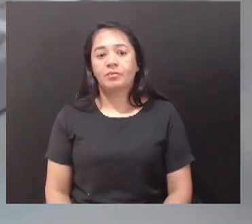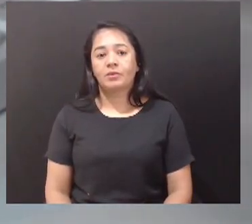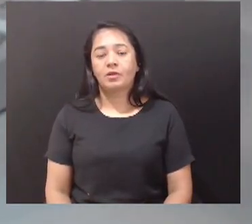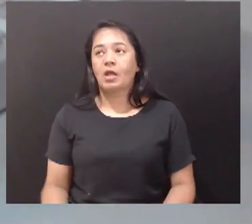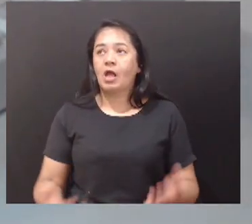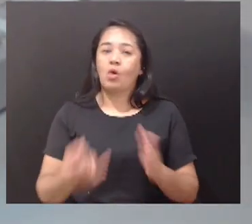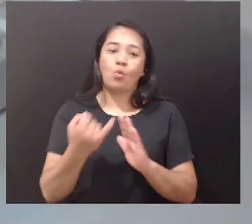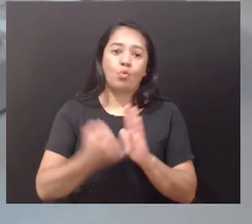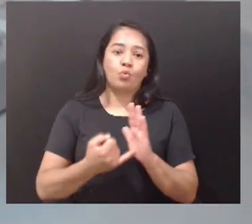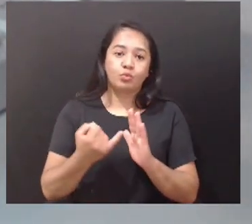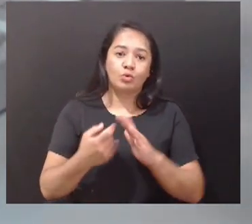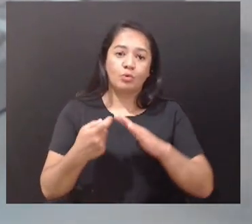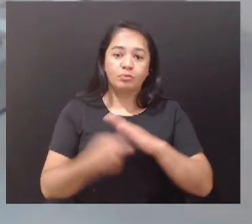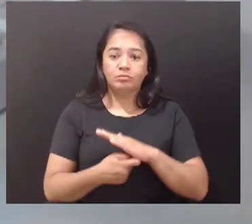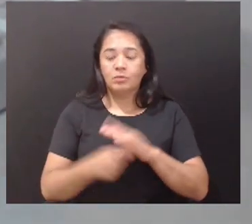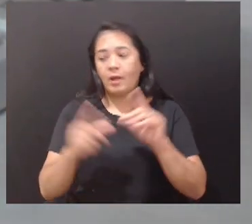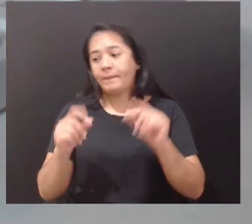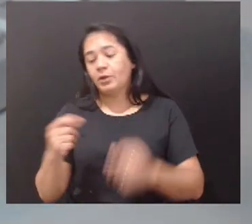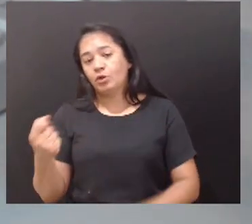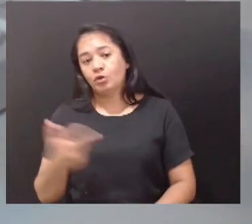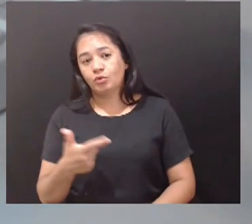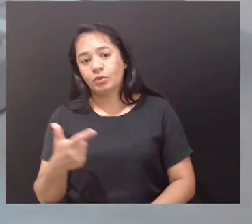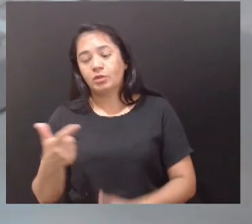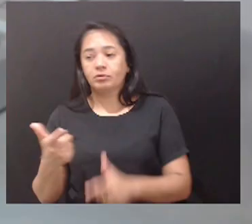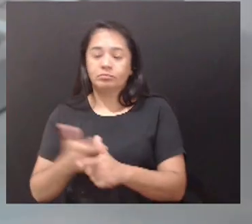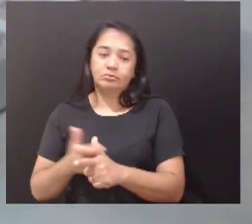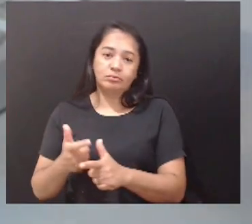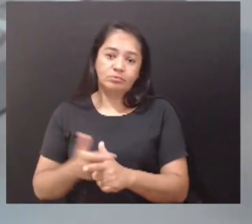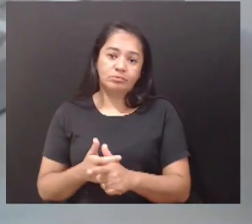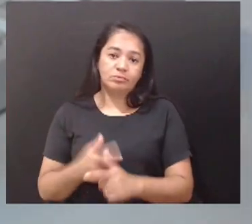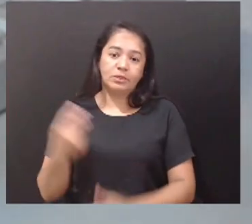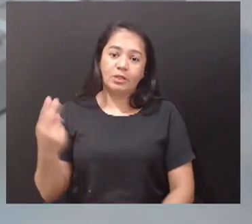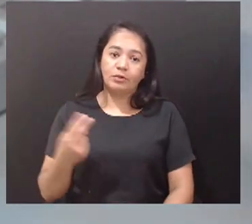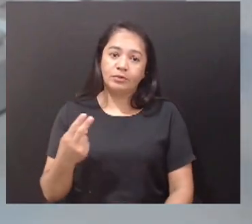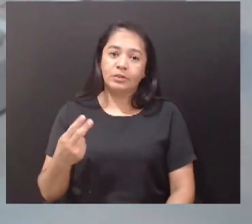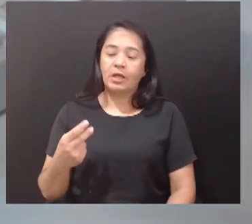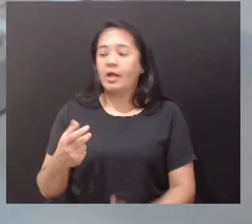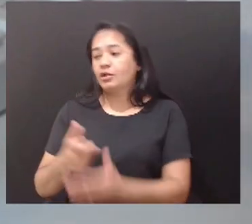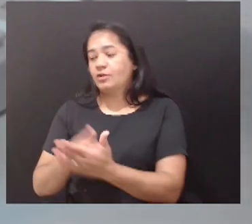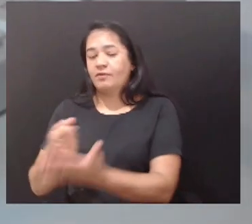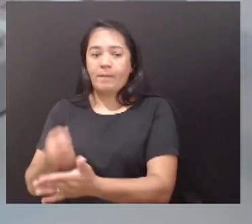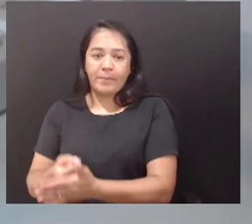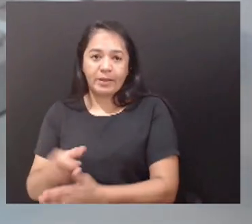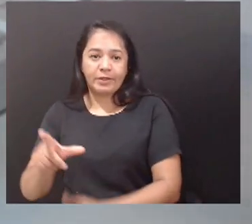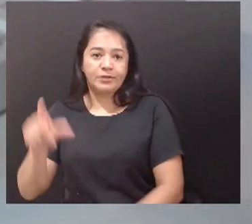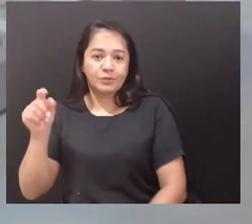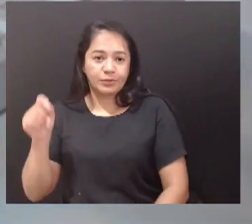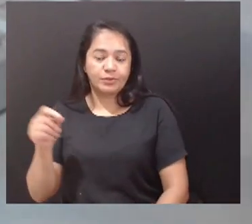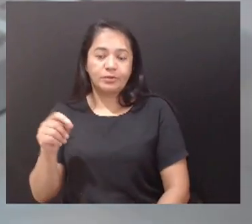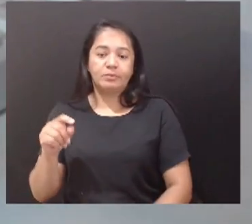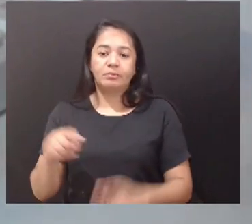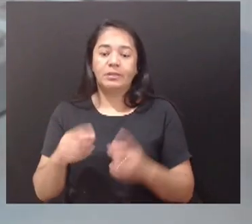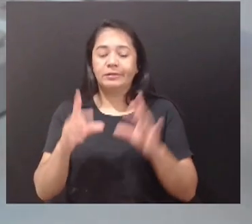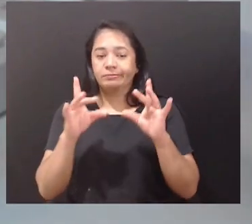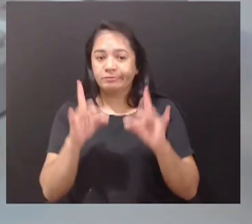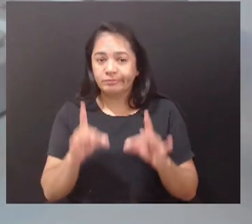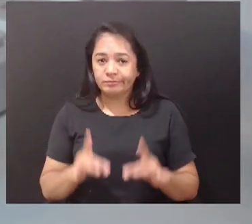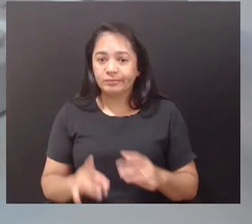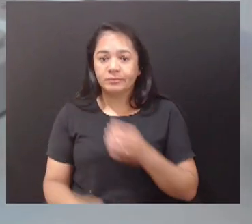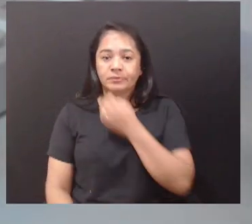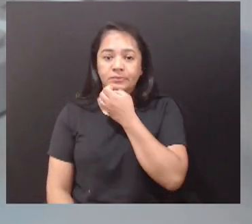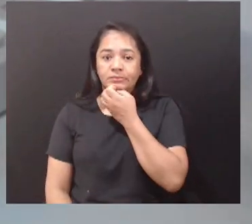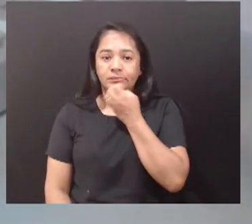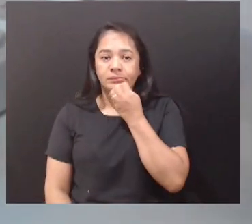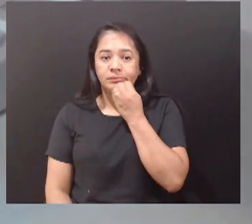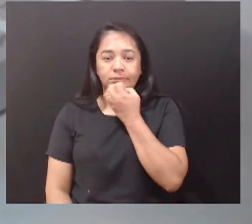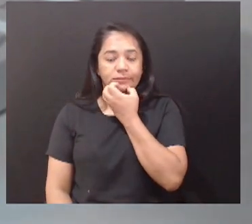investimentos é menor do que os juros da dívida, então não vou investir, vou quitar a dívida. Só que aí tem todo esse detalhe que a gente tem que levar em consideração